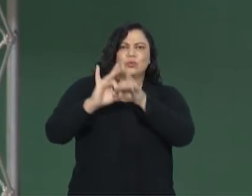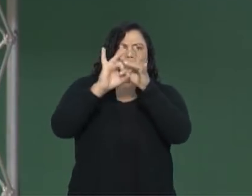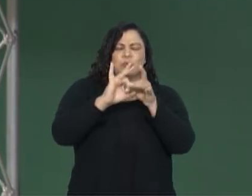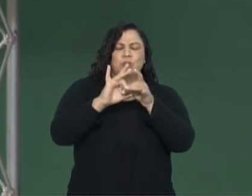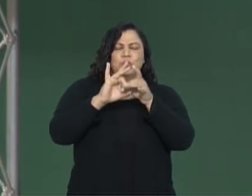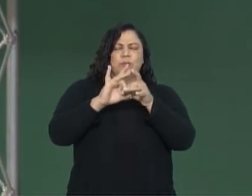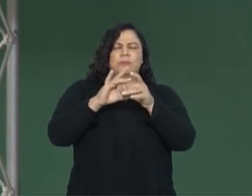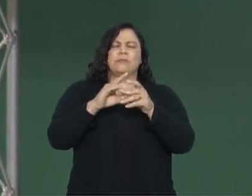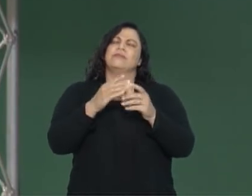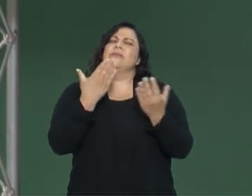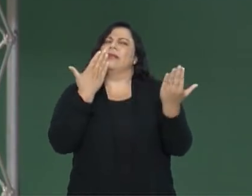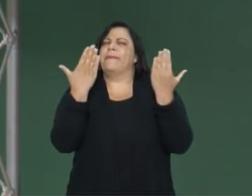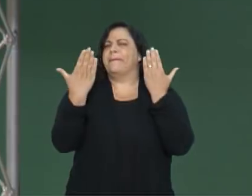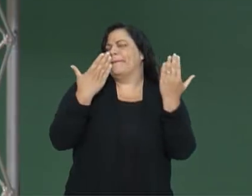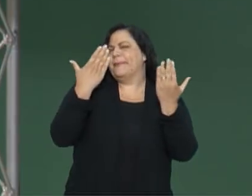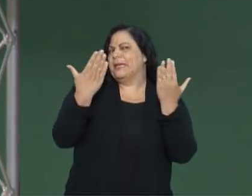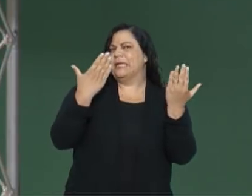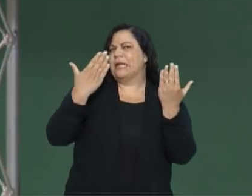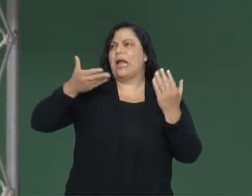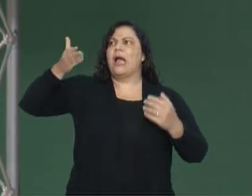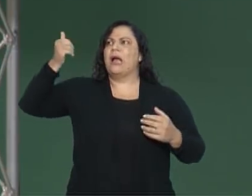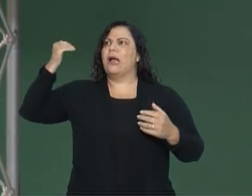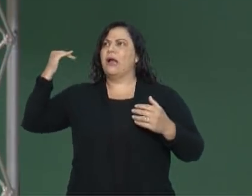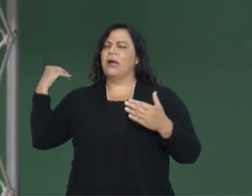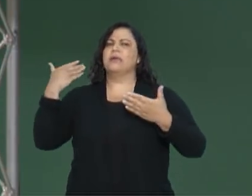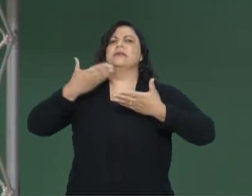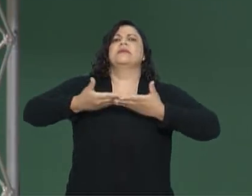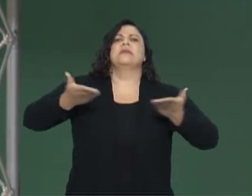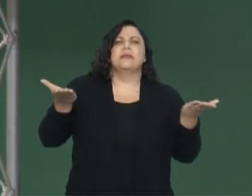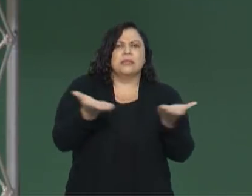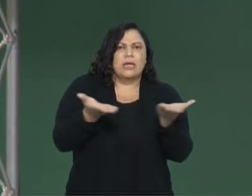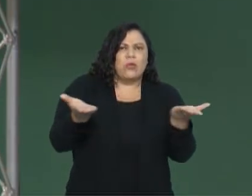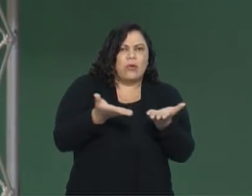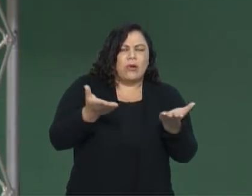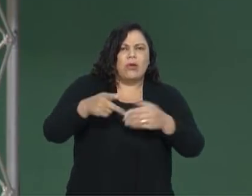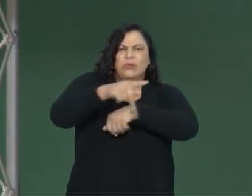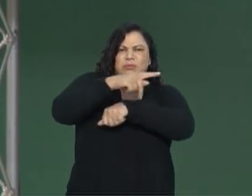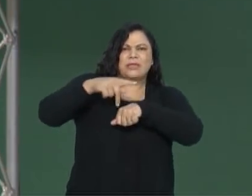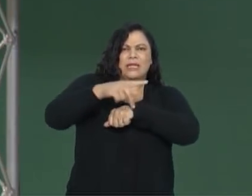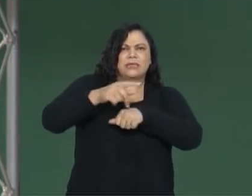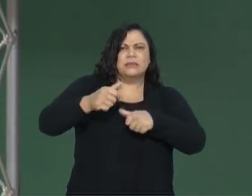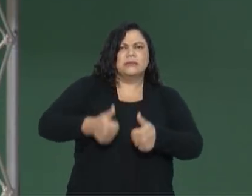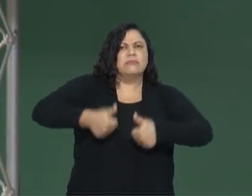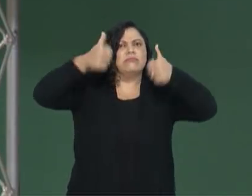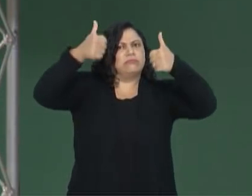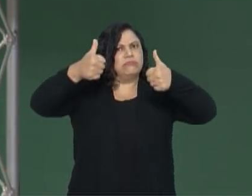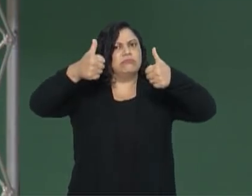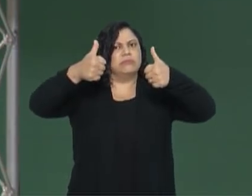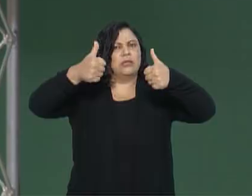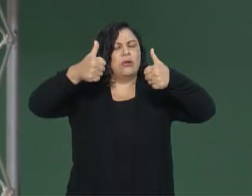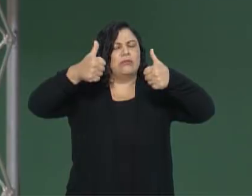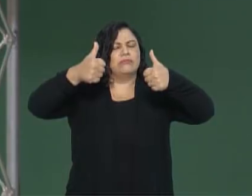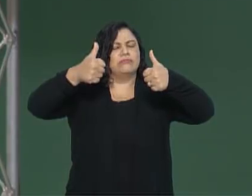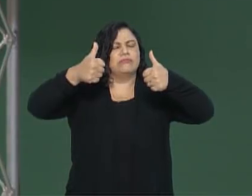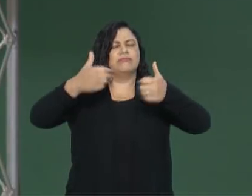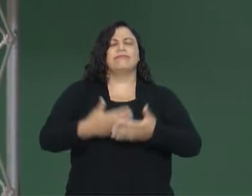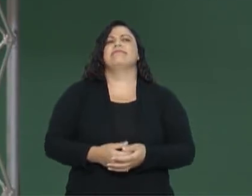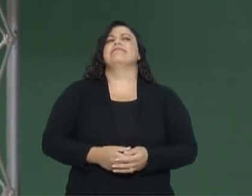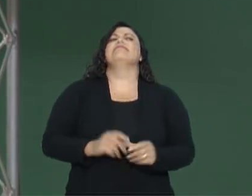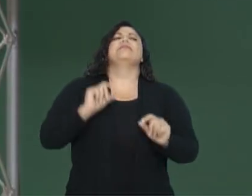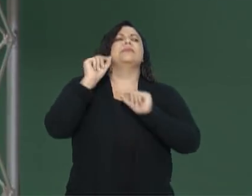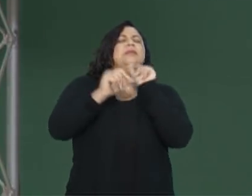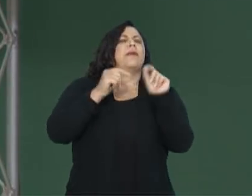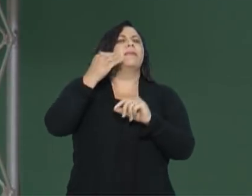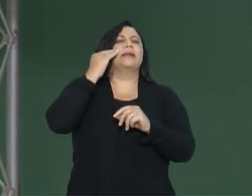Os países estão melhores depois que fizeram determinados investimentos? Então, para termos